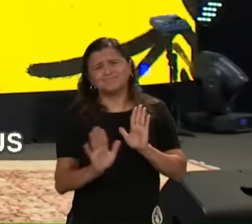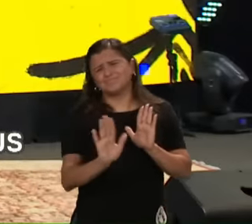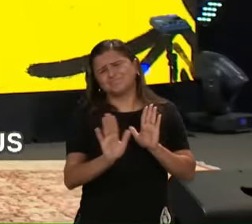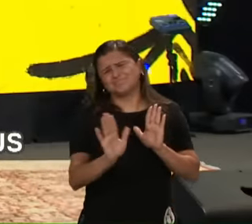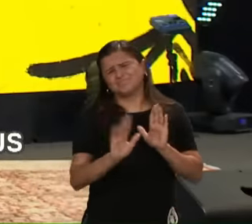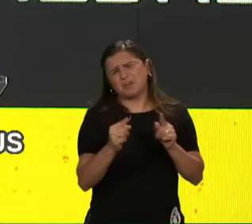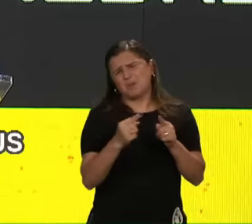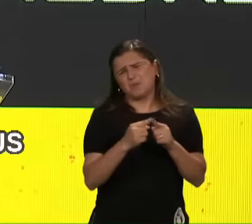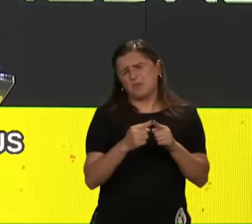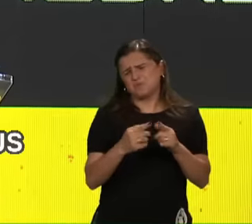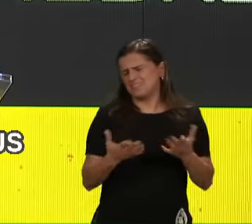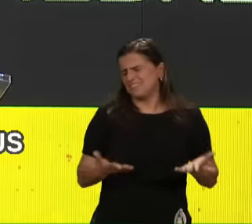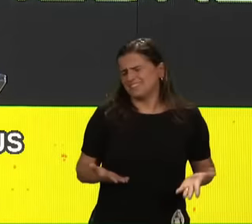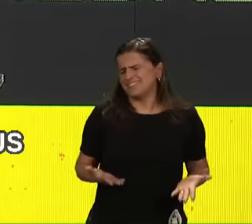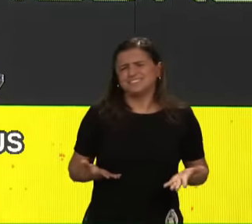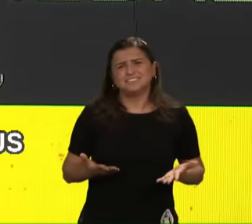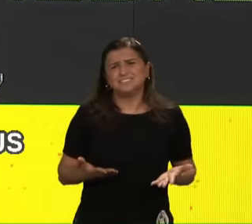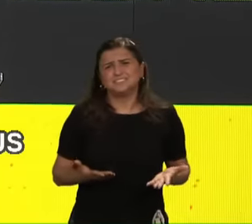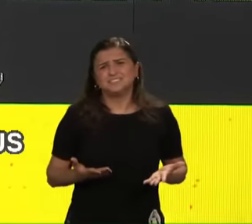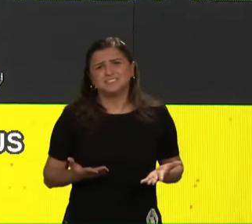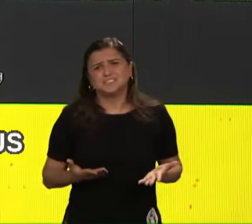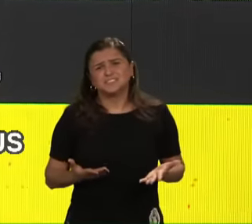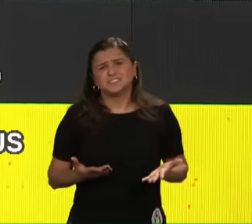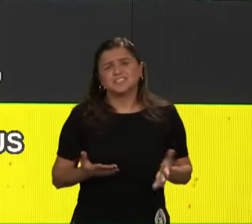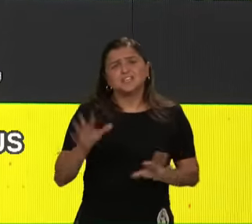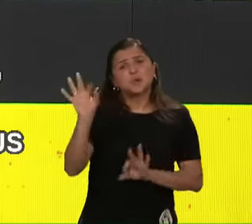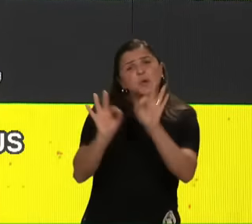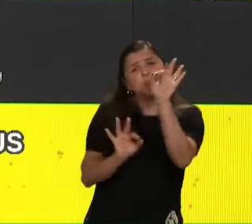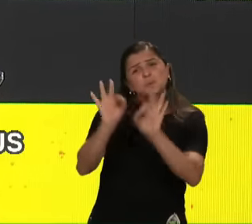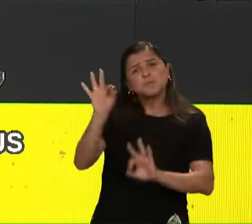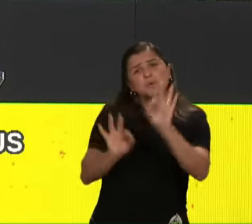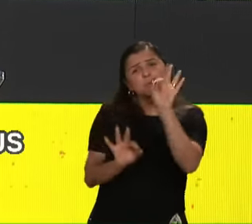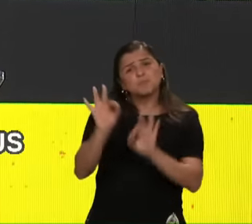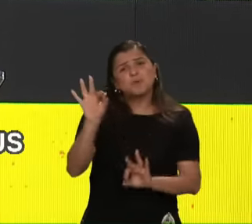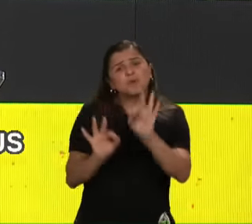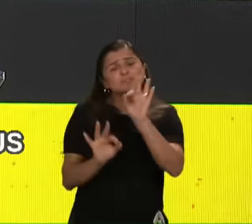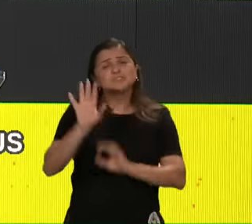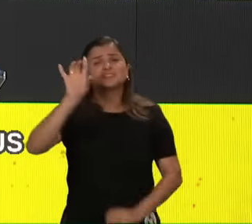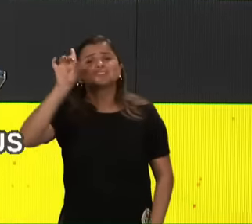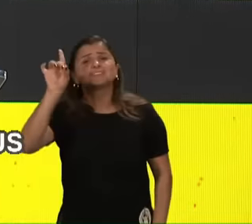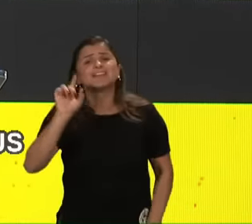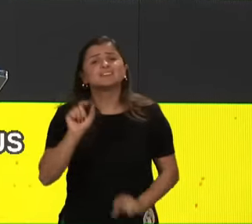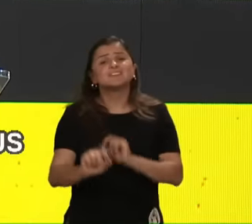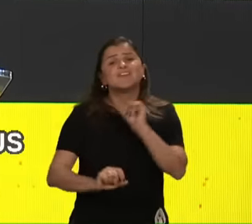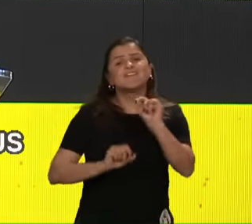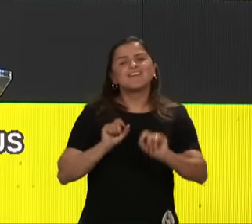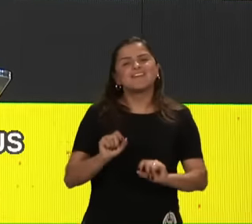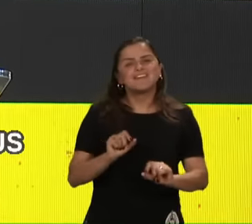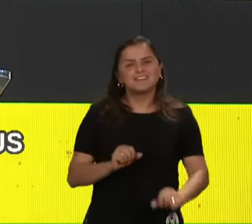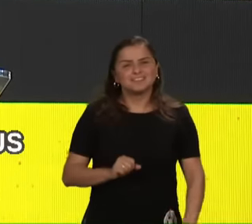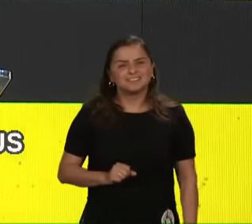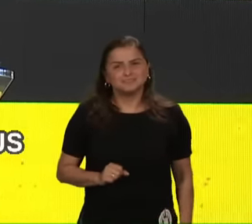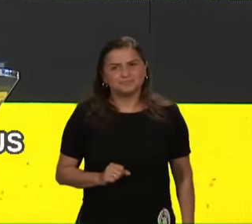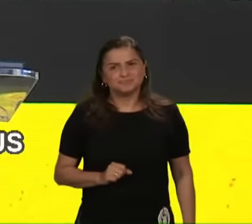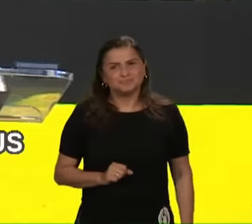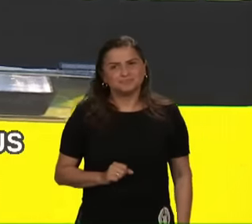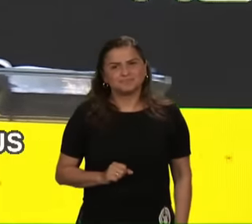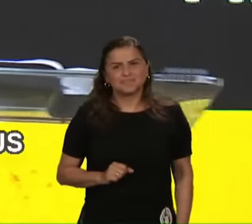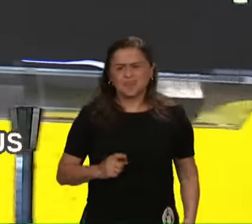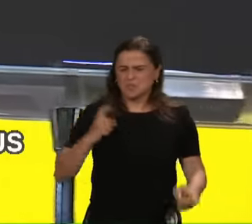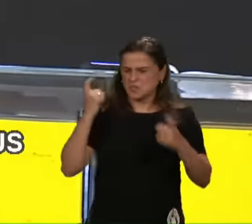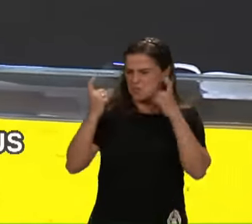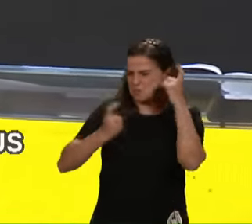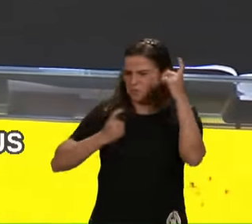ver com a vida, que não tem nada a ver com o propósito primeiro de Deus. Eu tenho preocupação